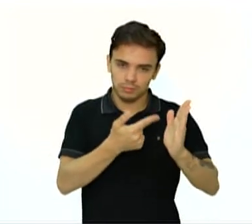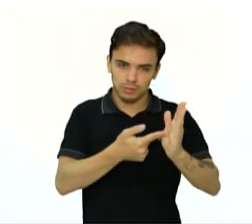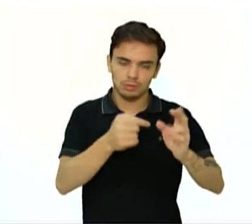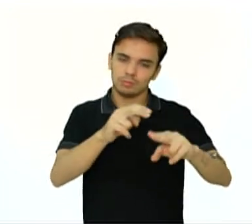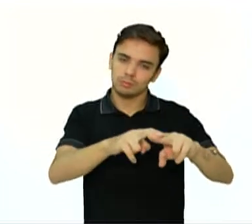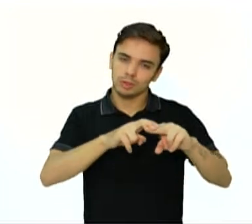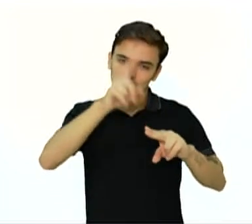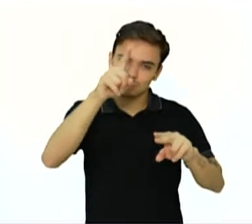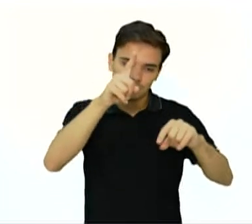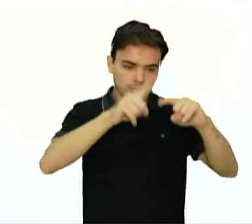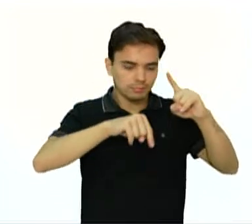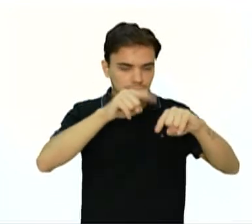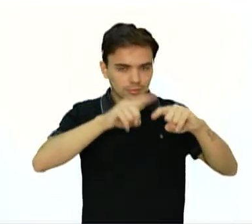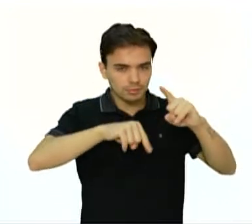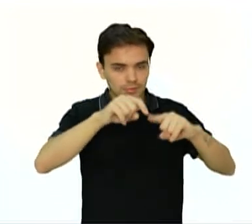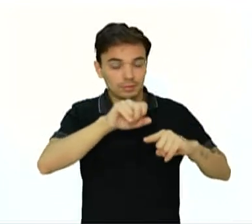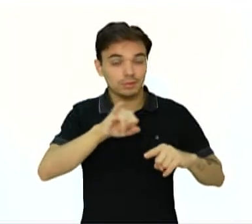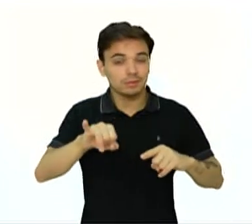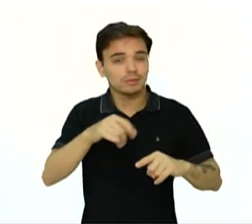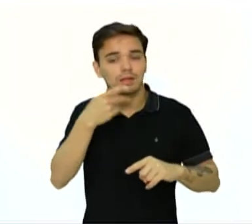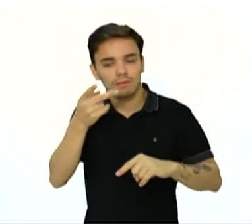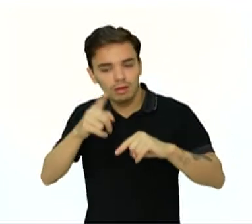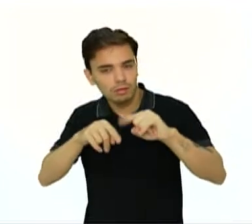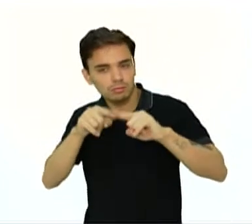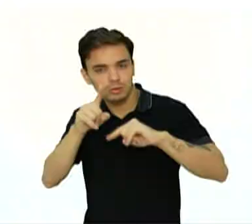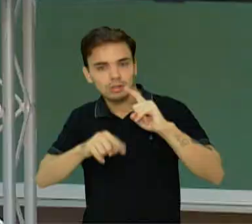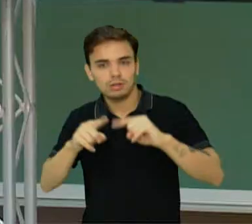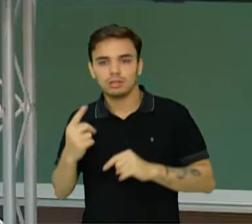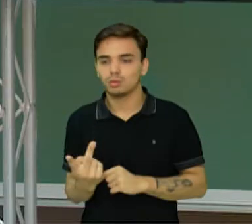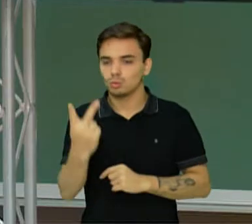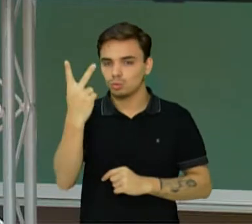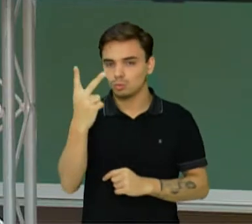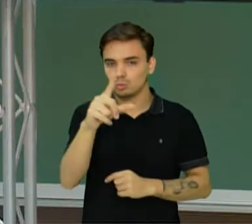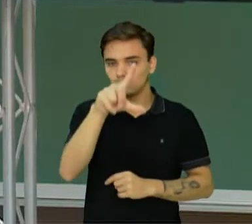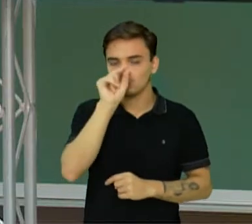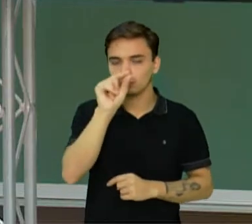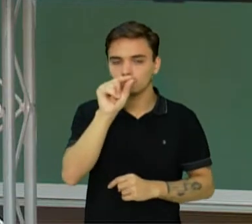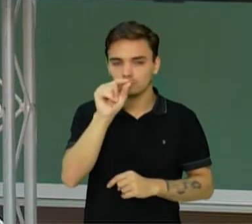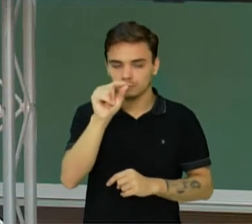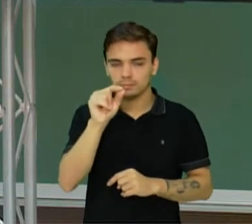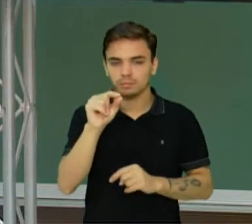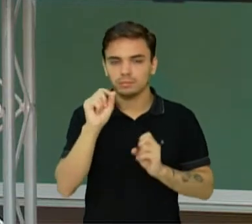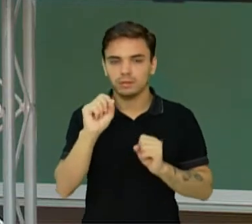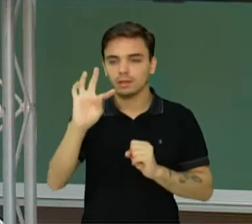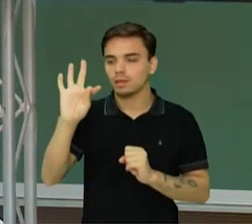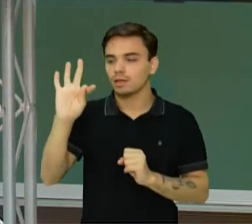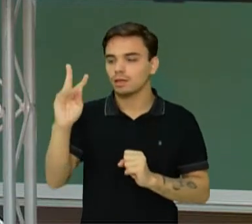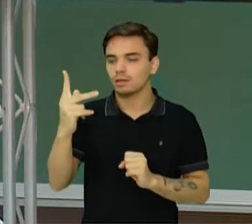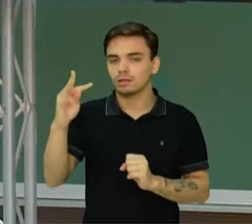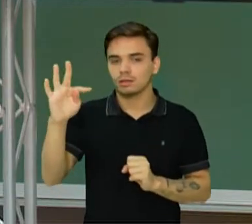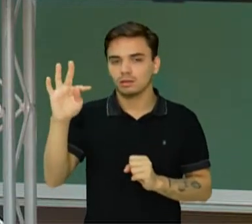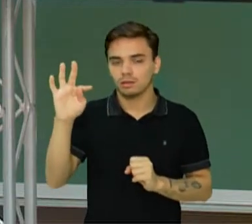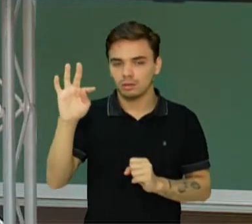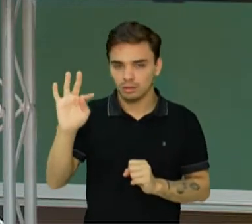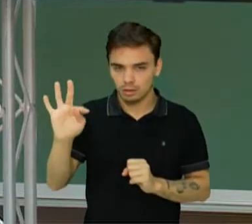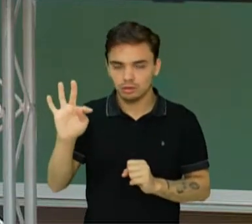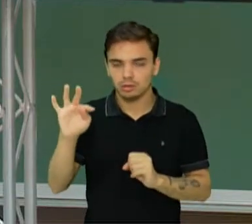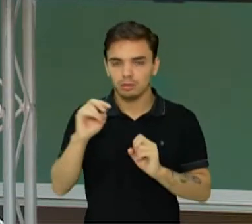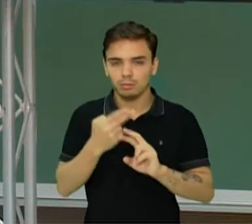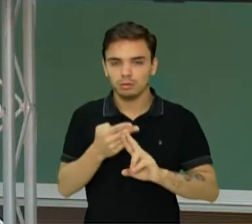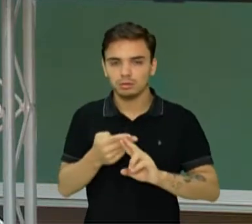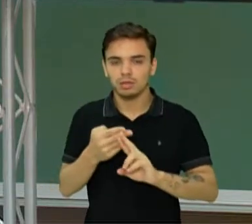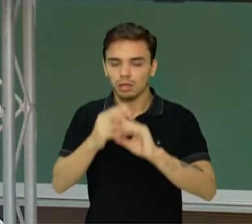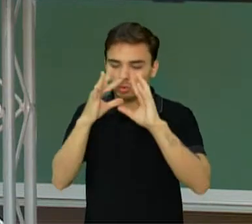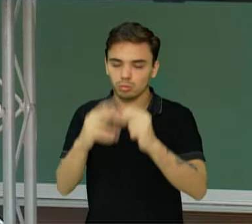um objeto. Se estamos falando de um objeto, temos duas opções. O that, que pode ser usado para tudo, né? Menos aquele que indica